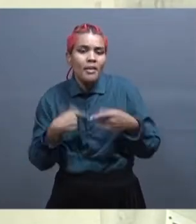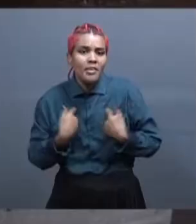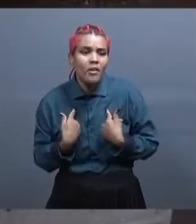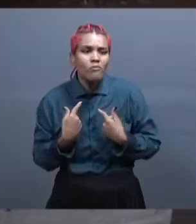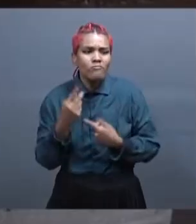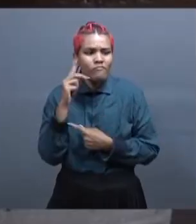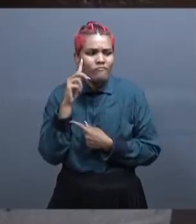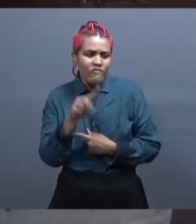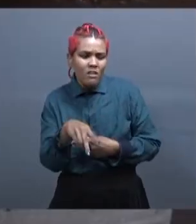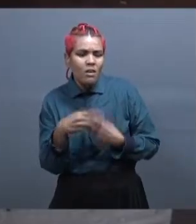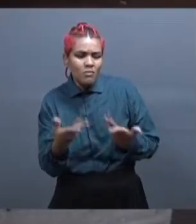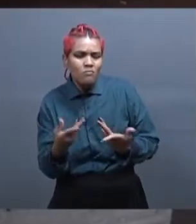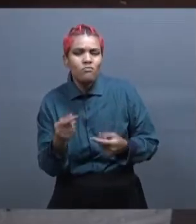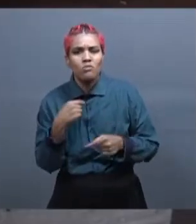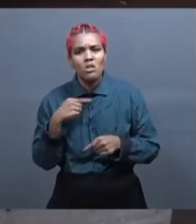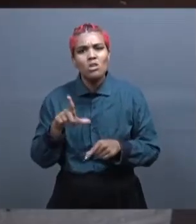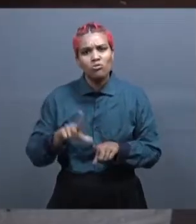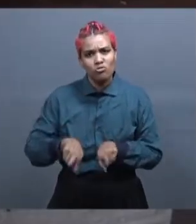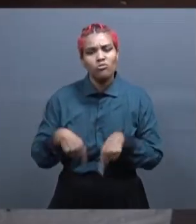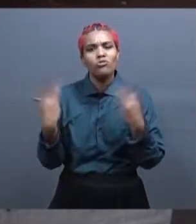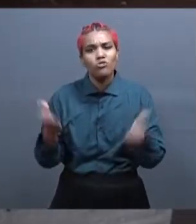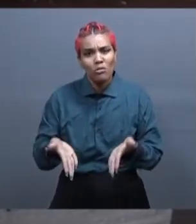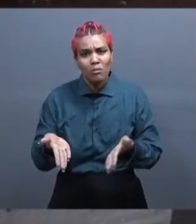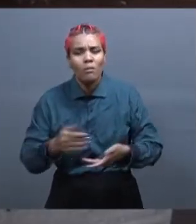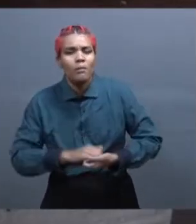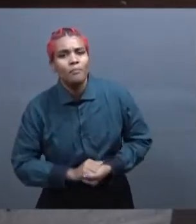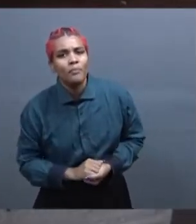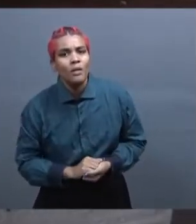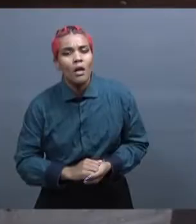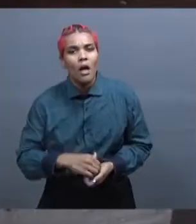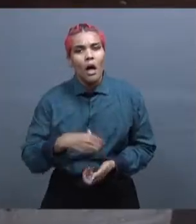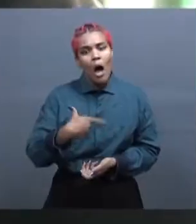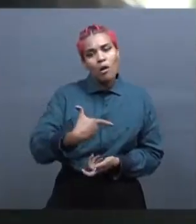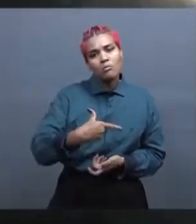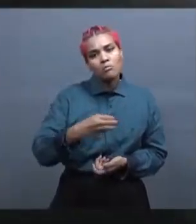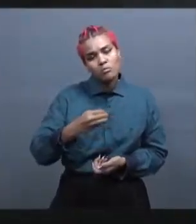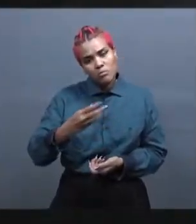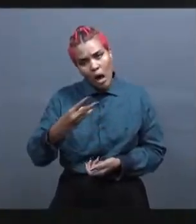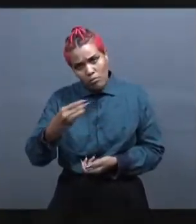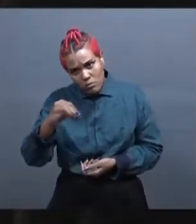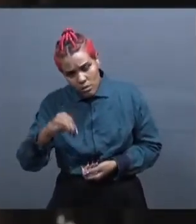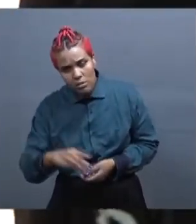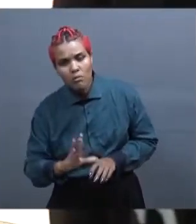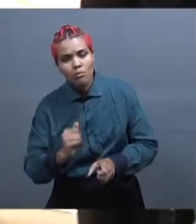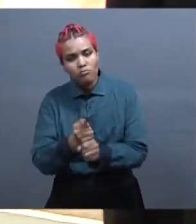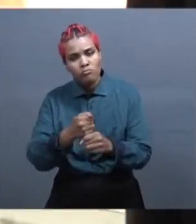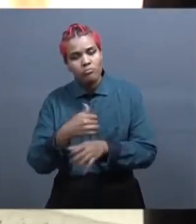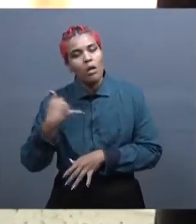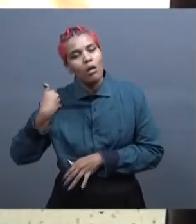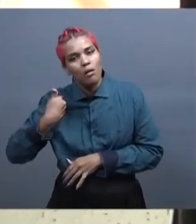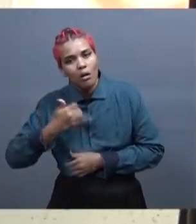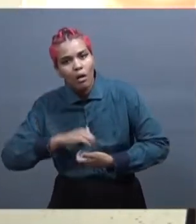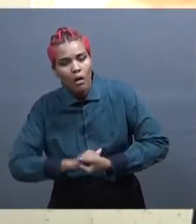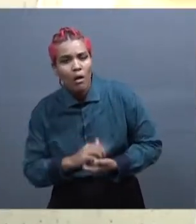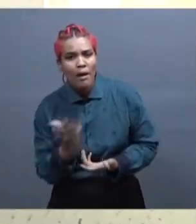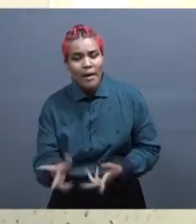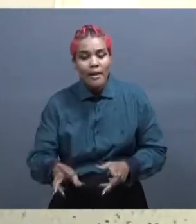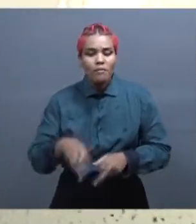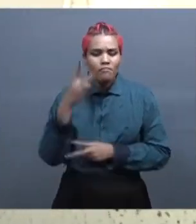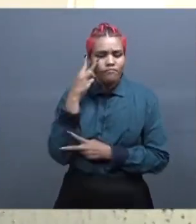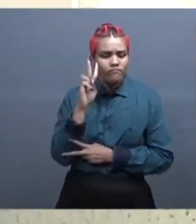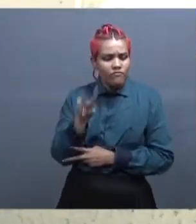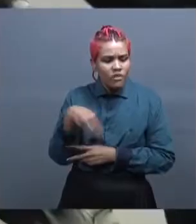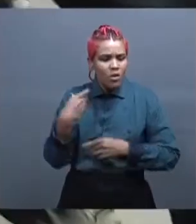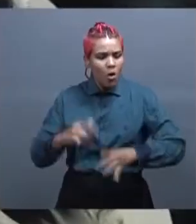isso aos 31 anos de idade o tatuador encontra na atividade não só uma maneira de resgatar a autoestima de outras